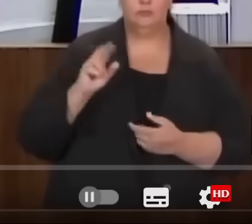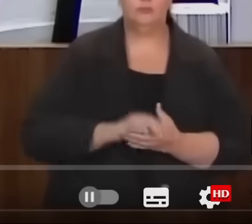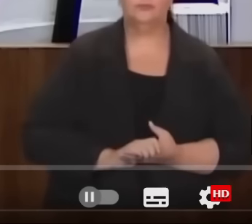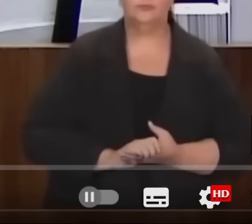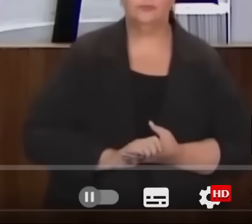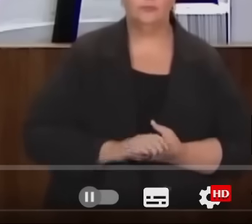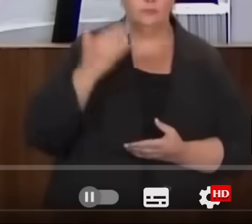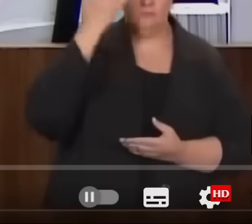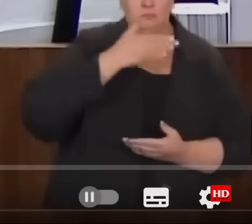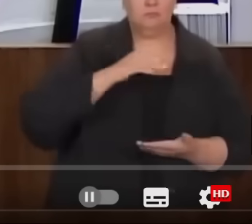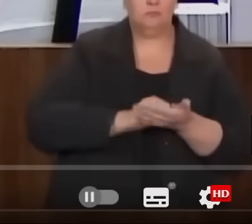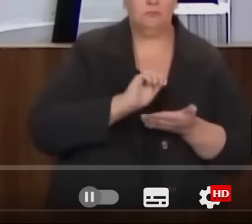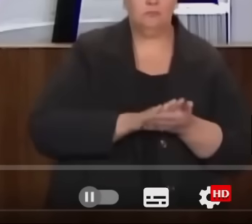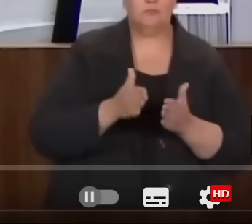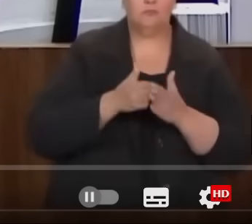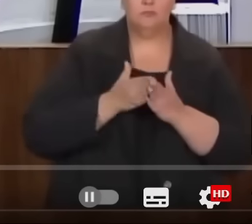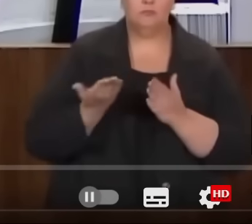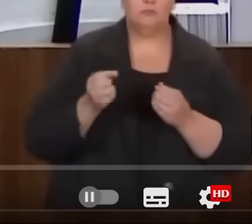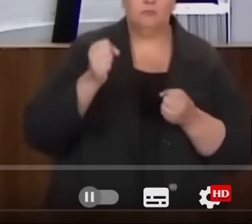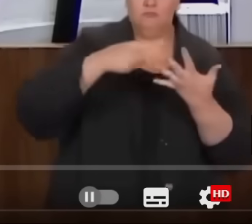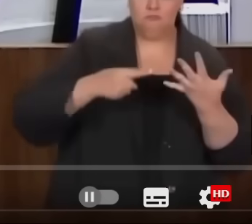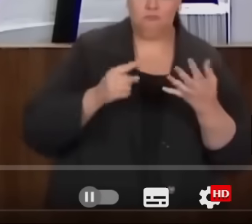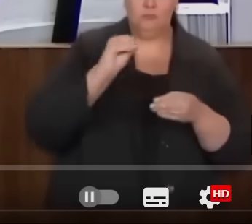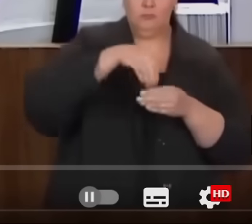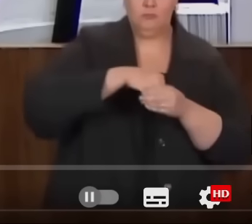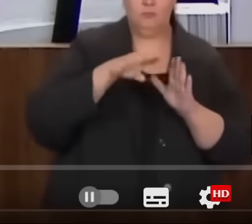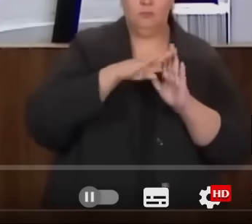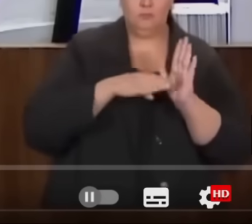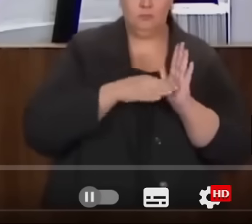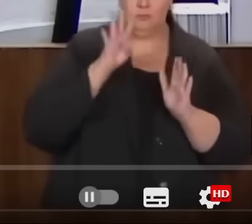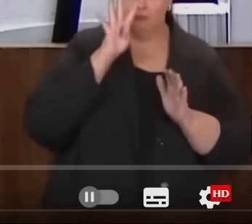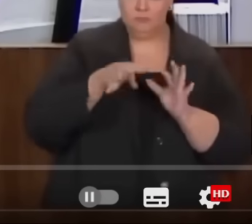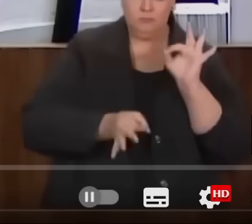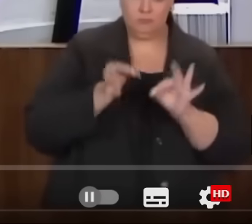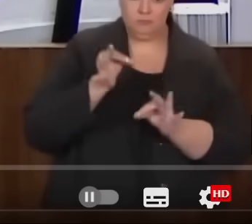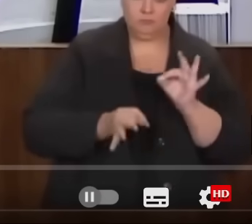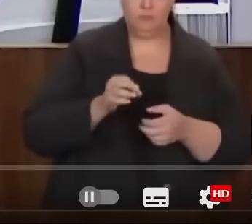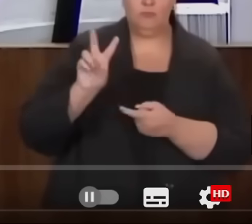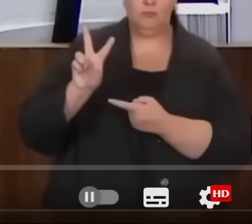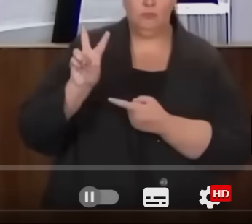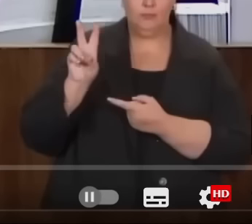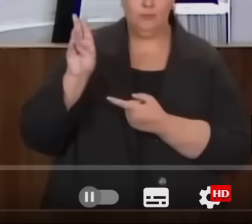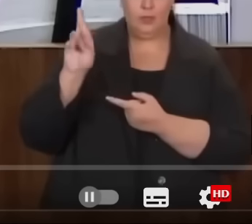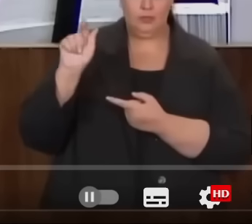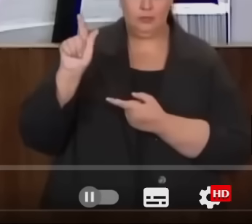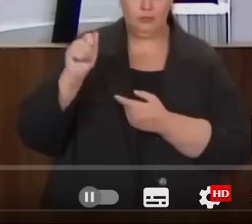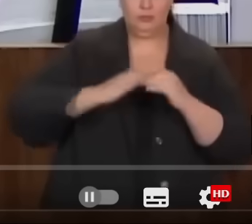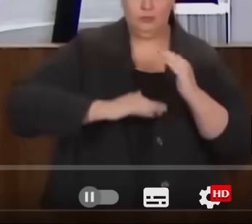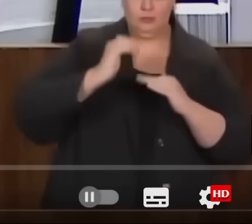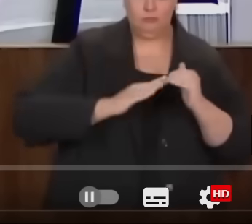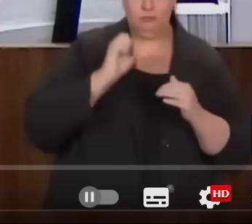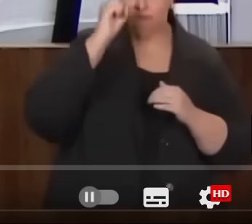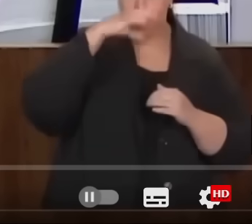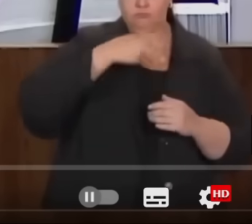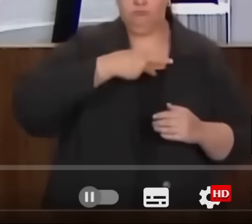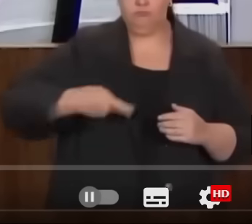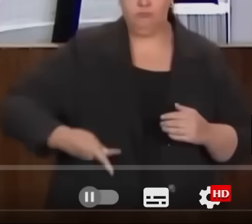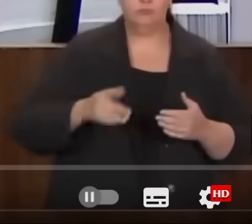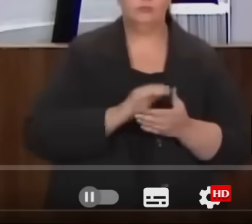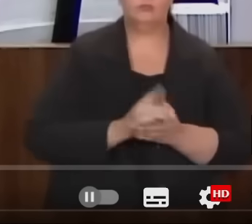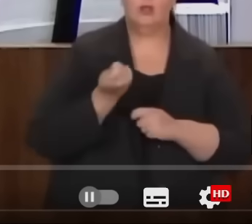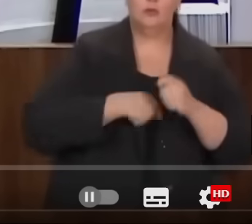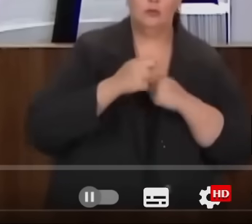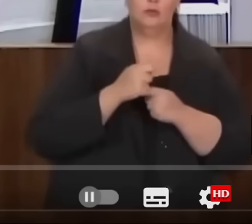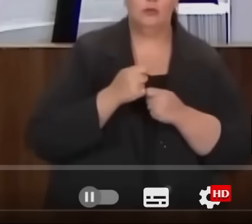Julgou procedentes os pedidos formulados nas AIGES para condenar Jair Messias Bolsonaro e Walter Souza Braga Neto pela prática de abuso de poder político e econômico